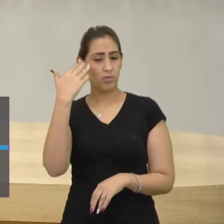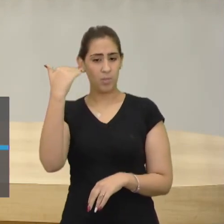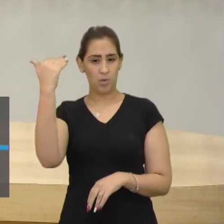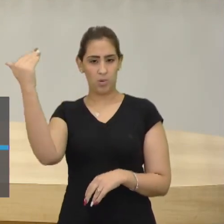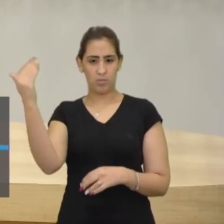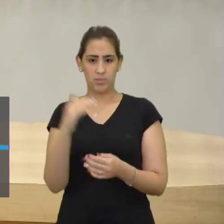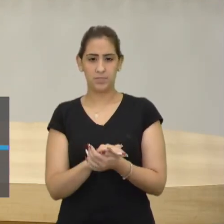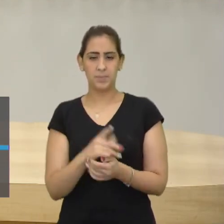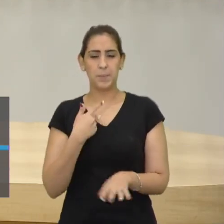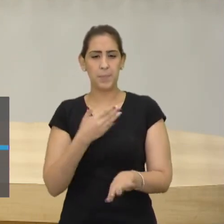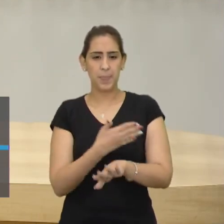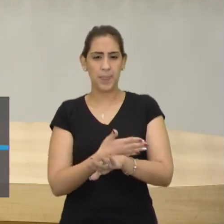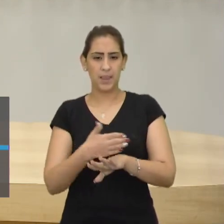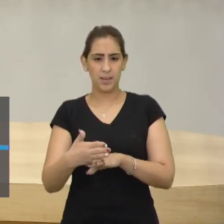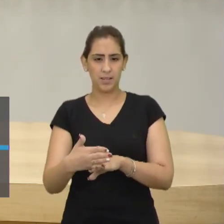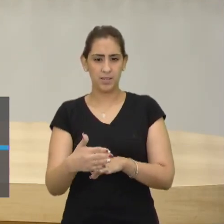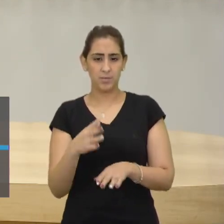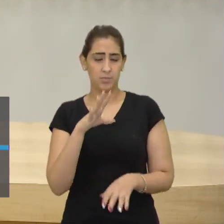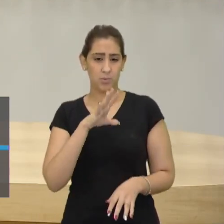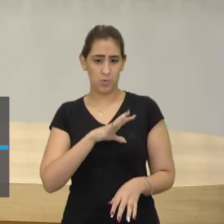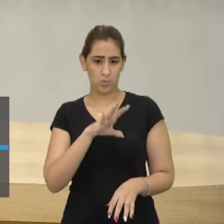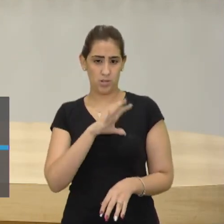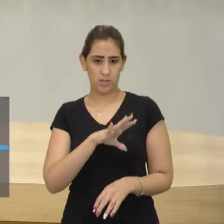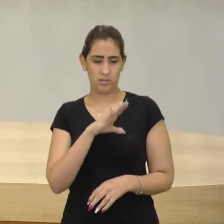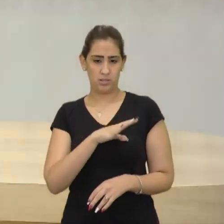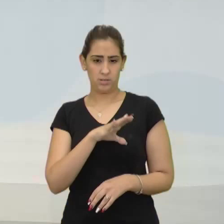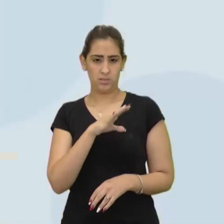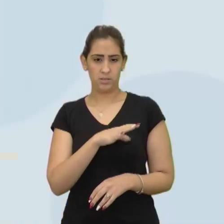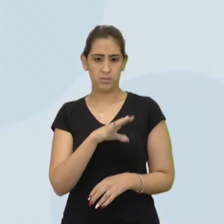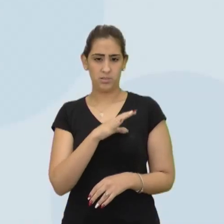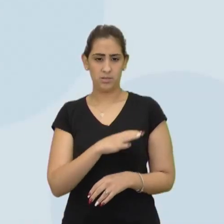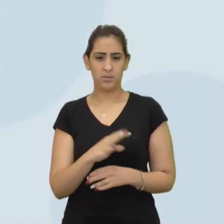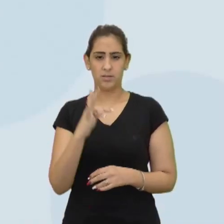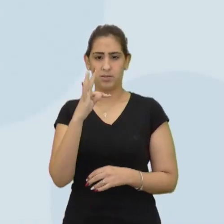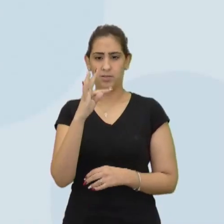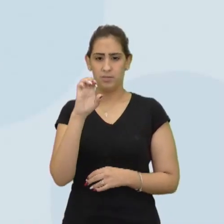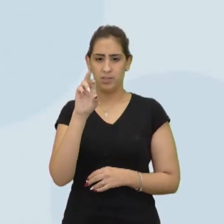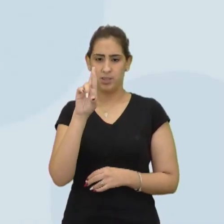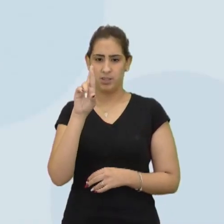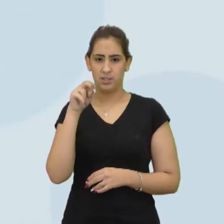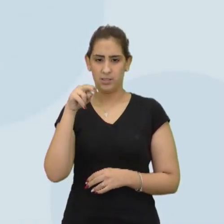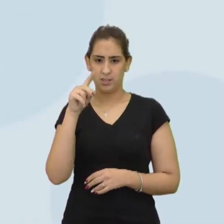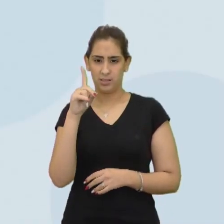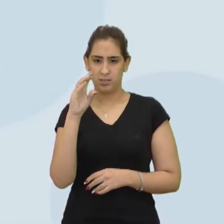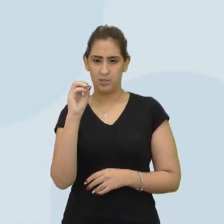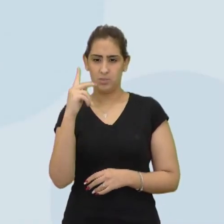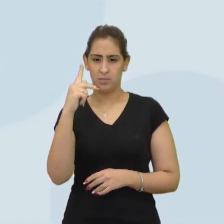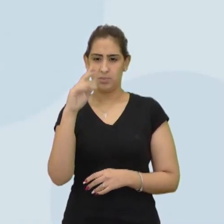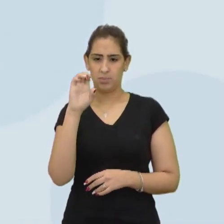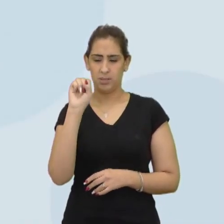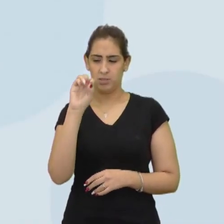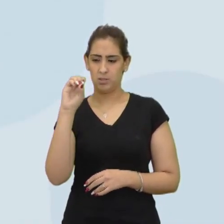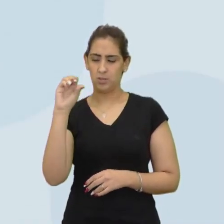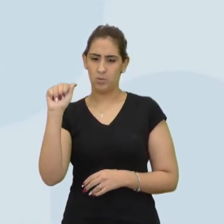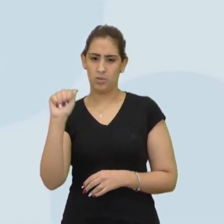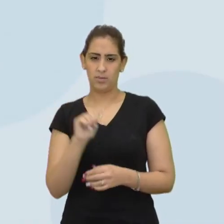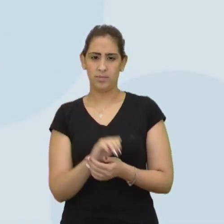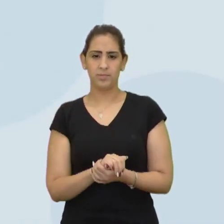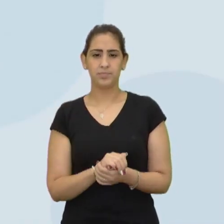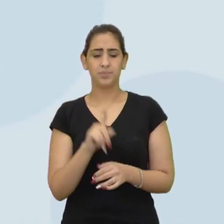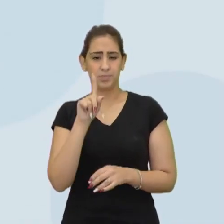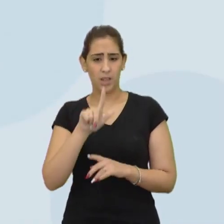A começar pelo português, Fernando Pessoa, que disse assim: